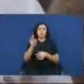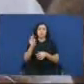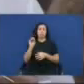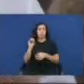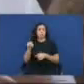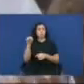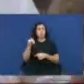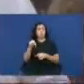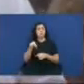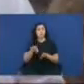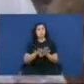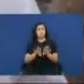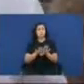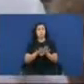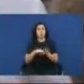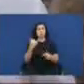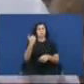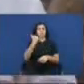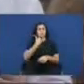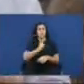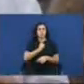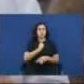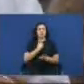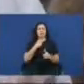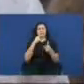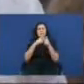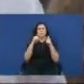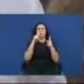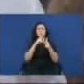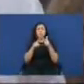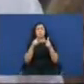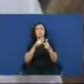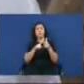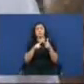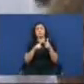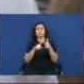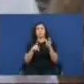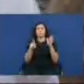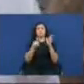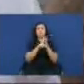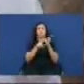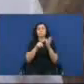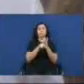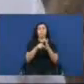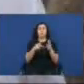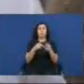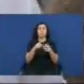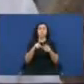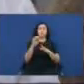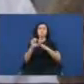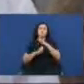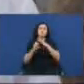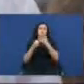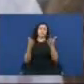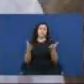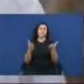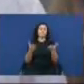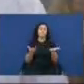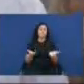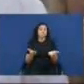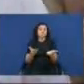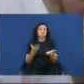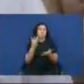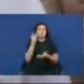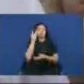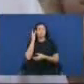Limeira e ele me informou que seria um problema da empresa fornecedora. Então, é um